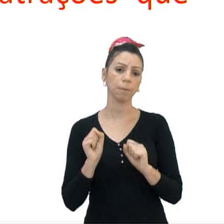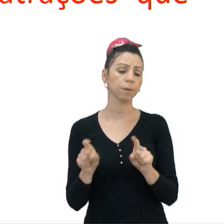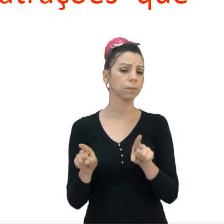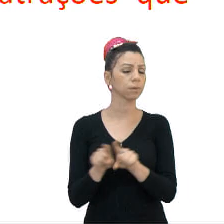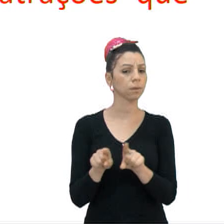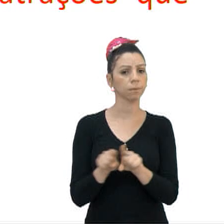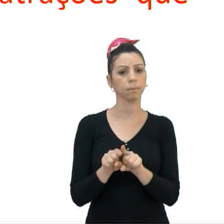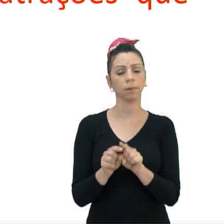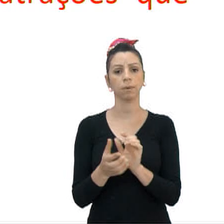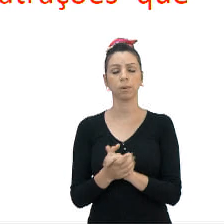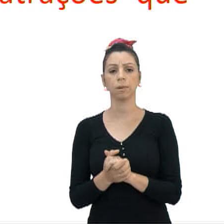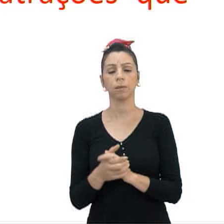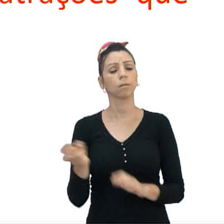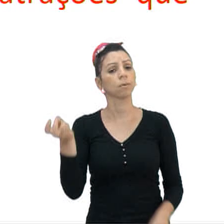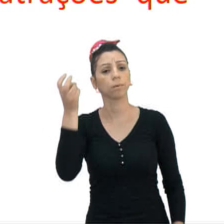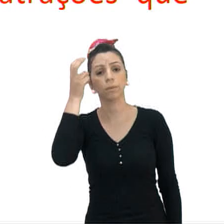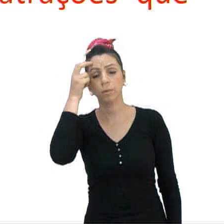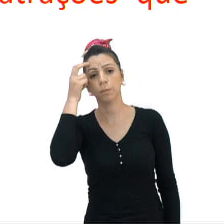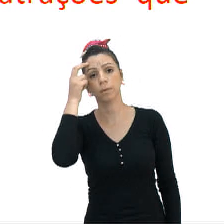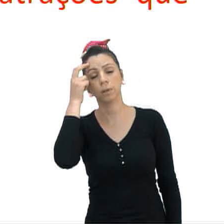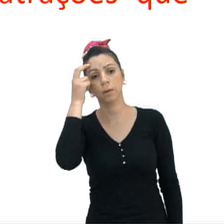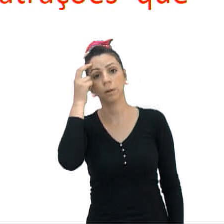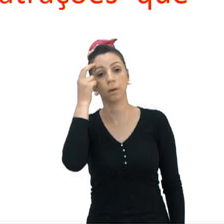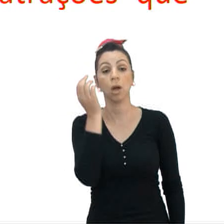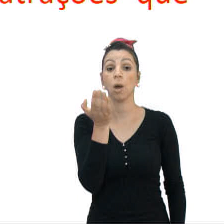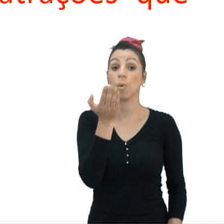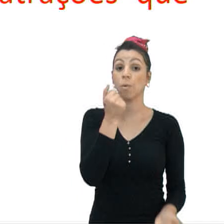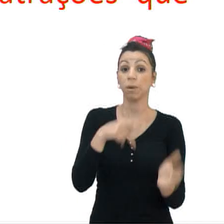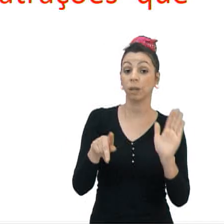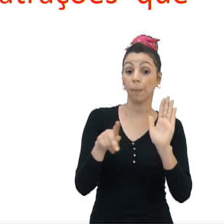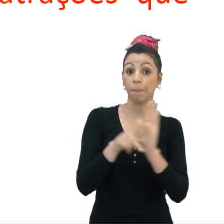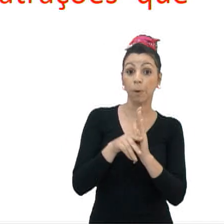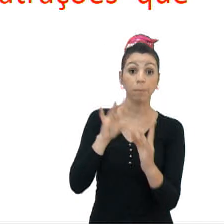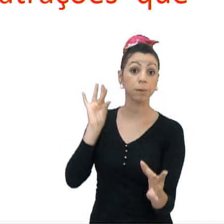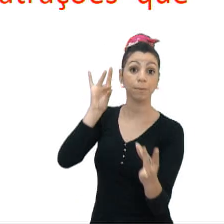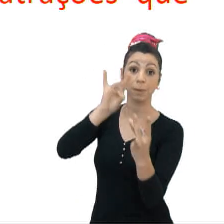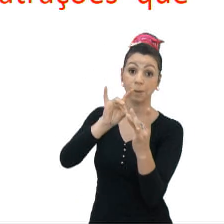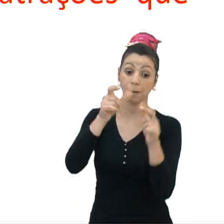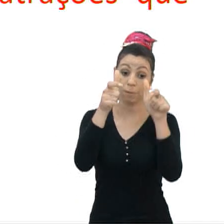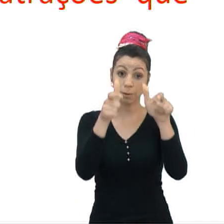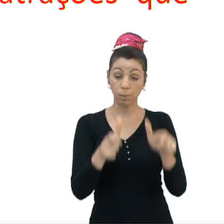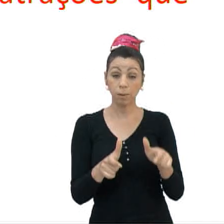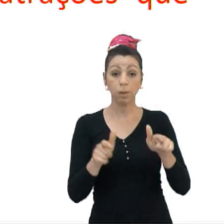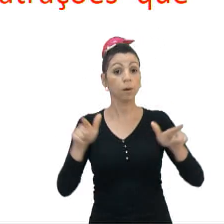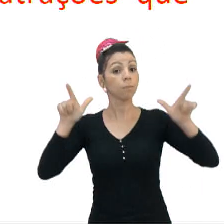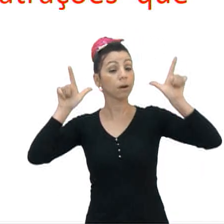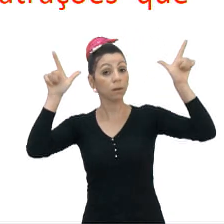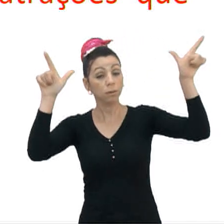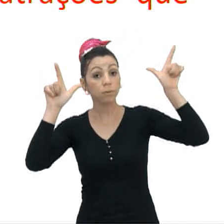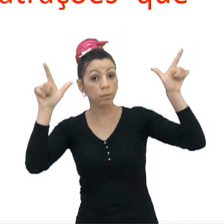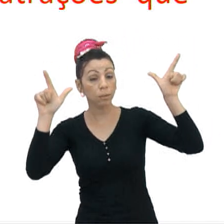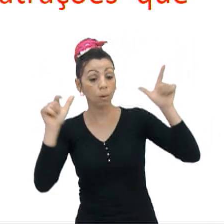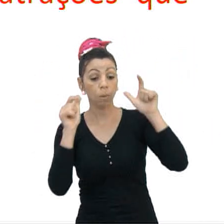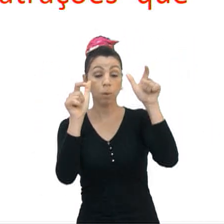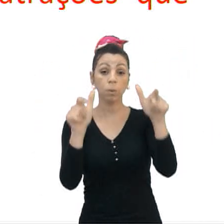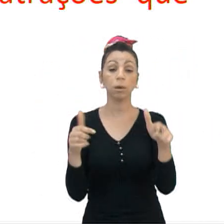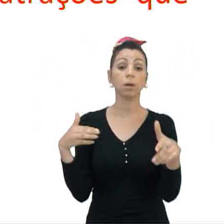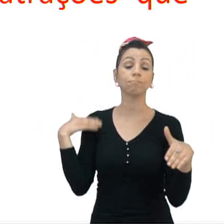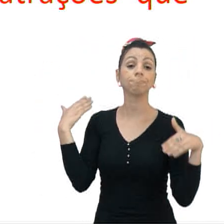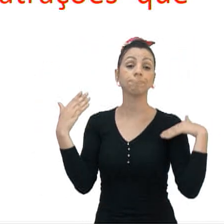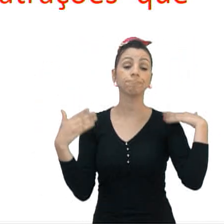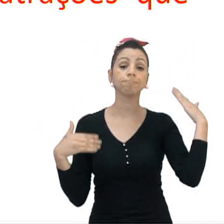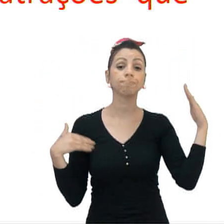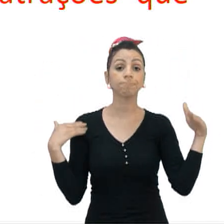ter atrações como cultura, a culinária do local, uma aventura, um local para relaxamento, fazer um